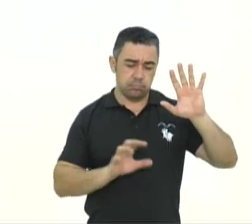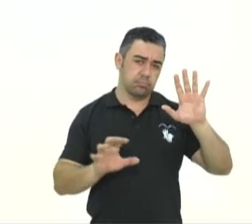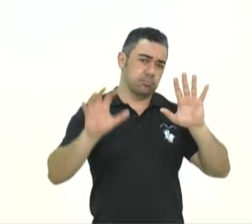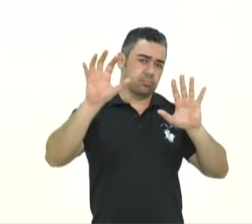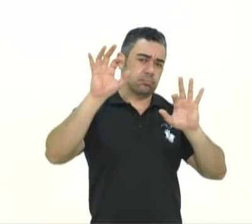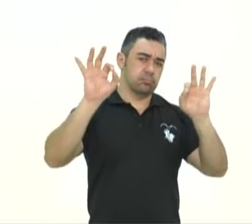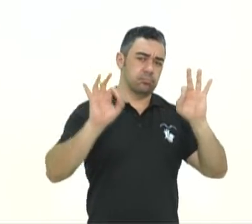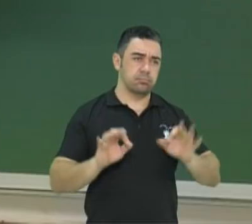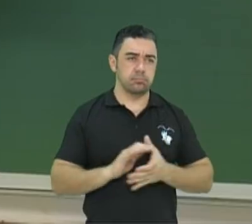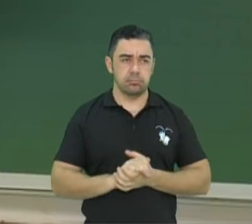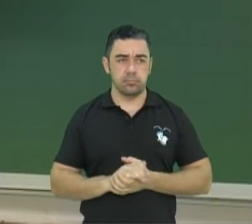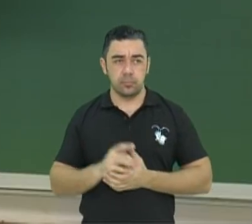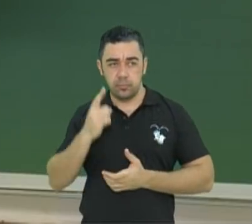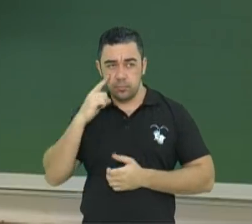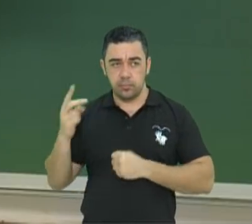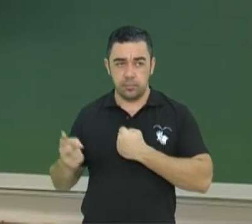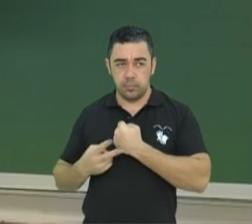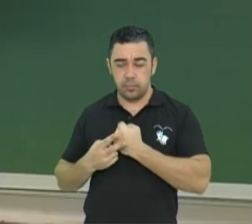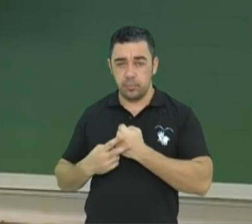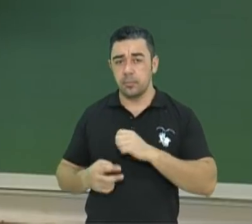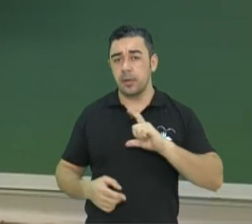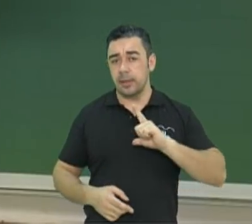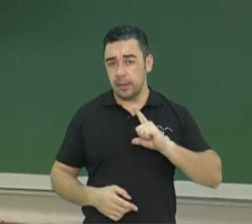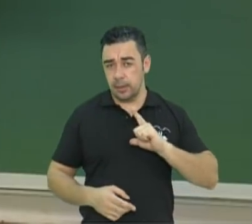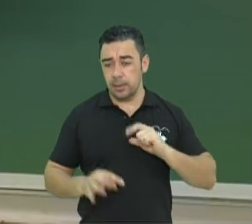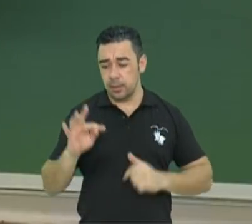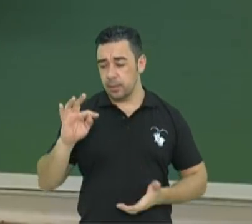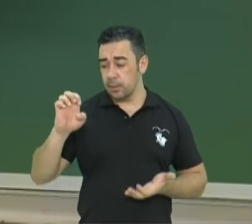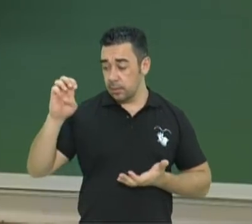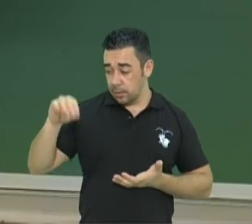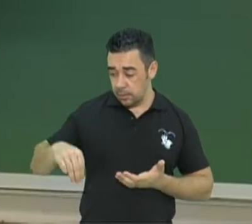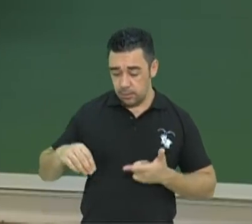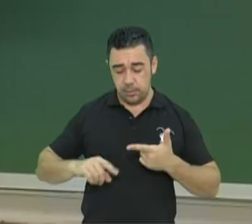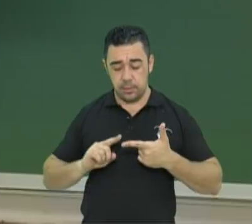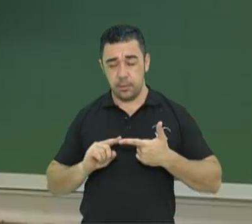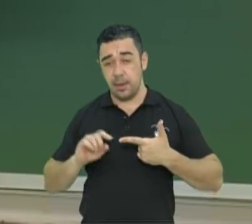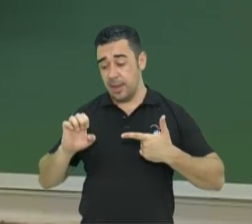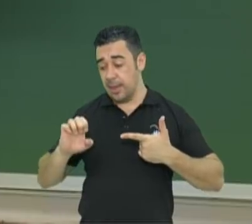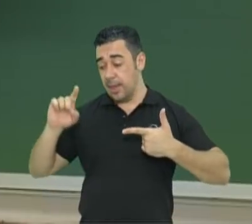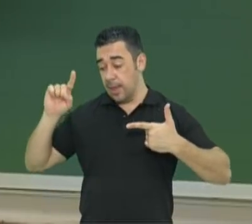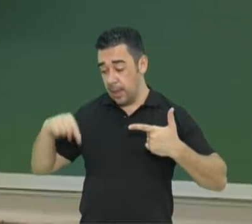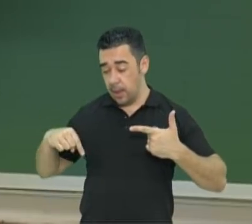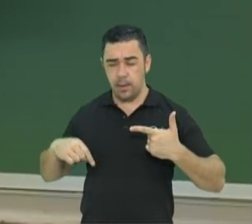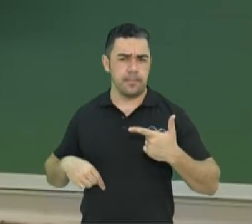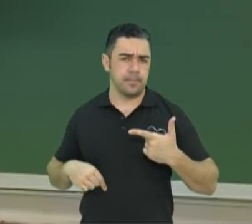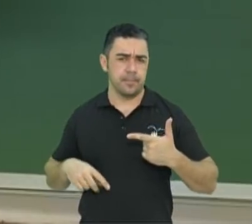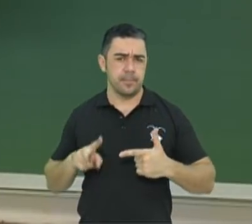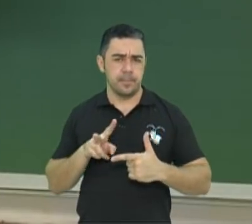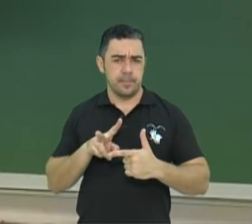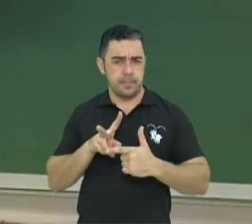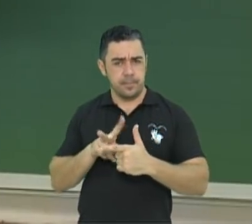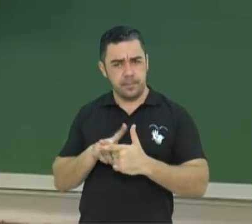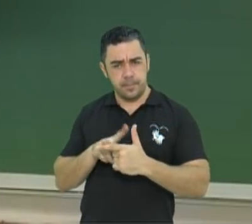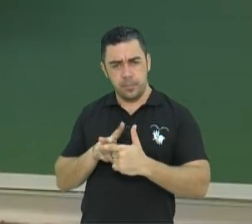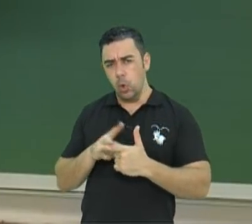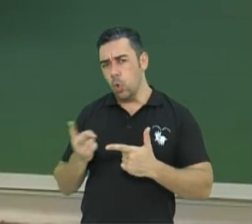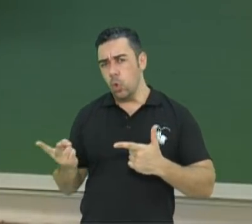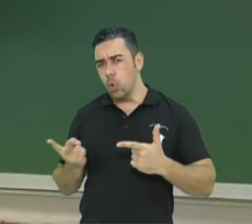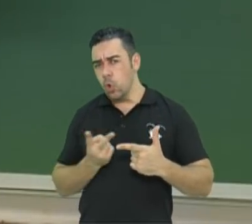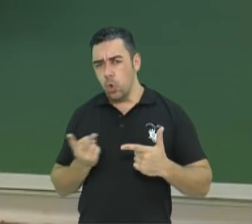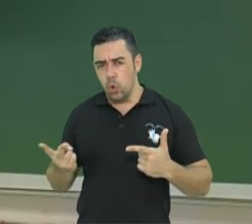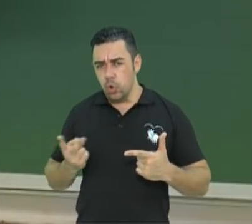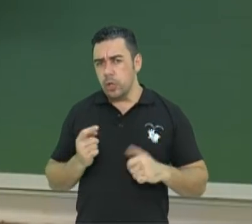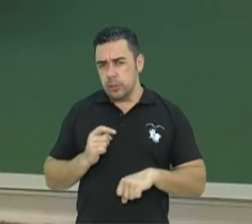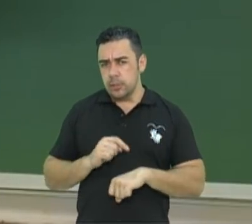verbos tem e é. Esses verbos aqui, o verbo ter e o verbo ser, né? Só que eles estão em um